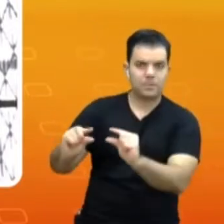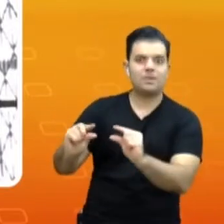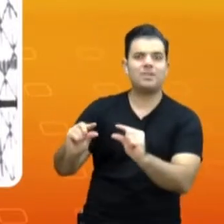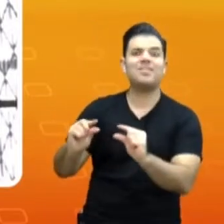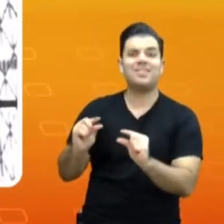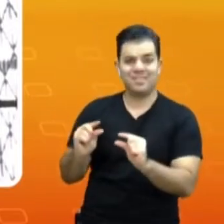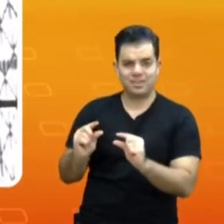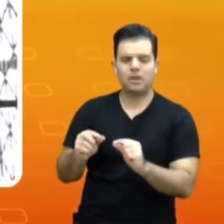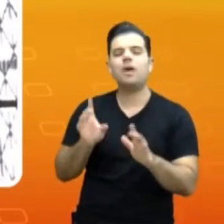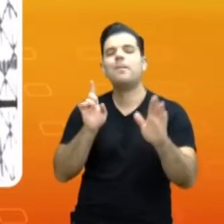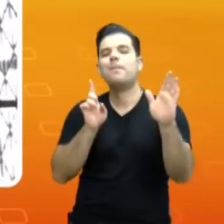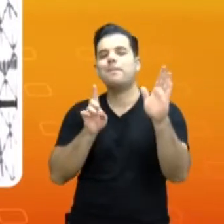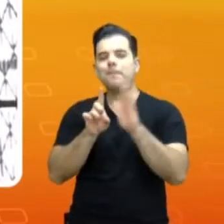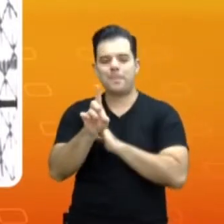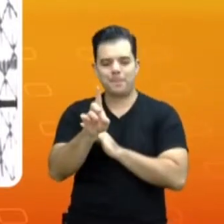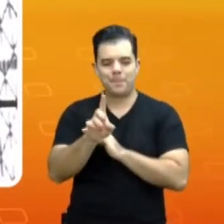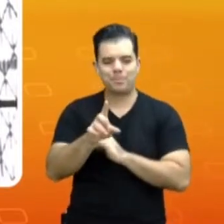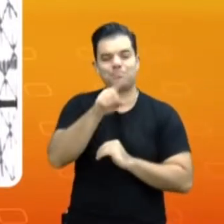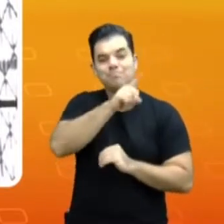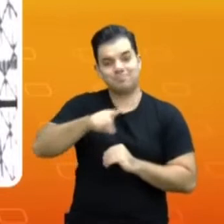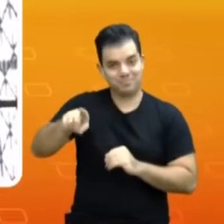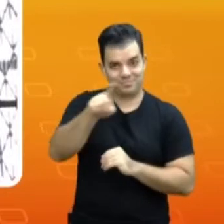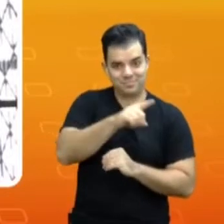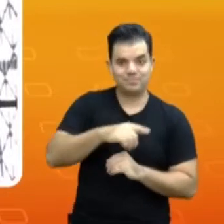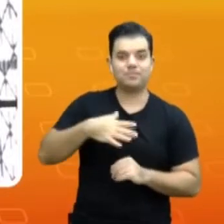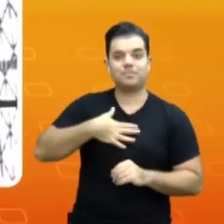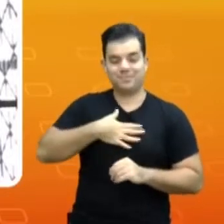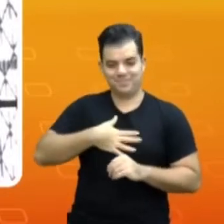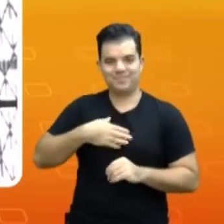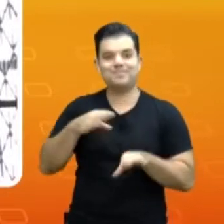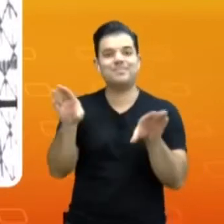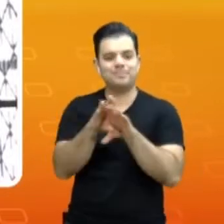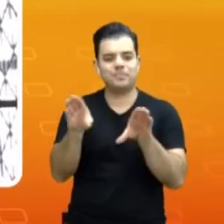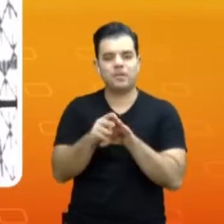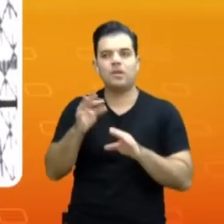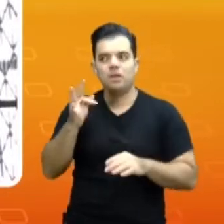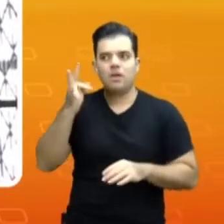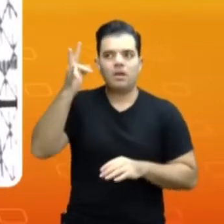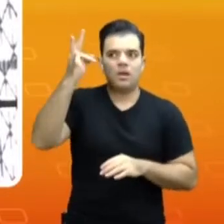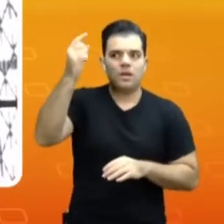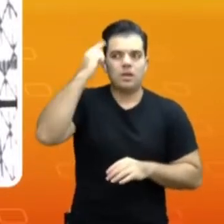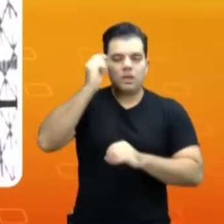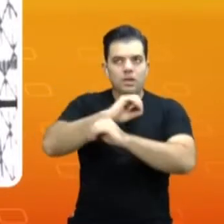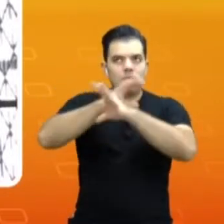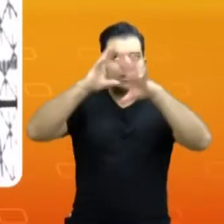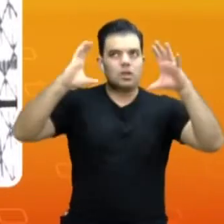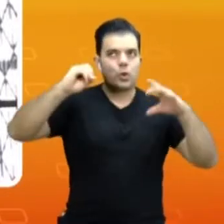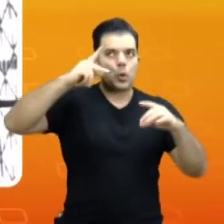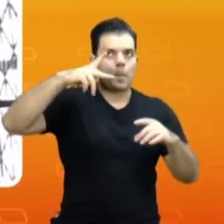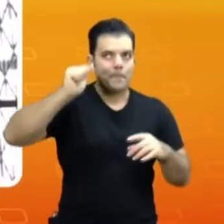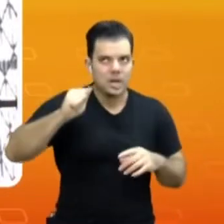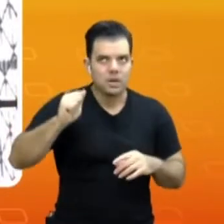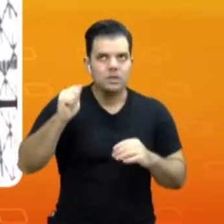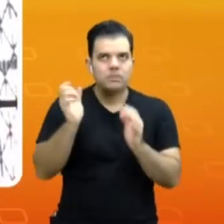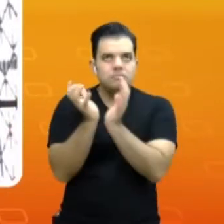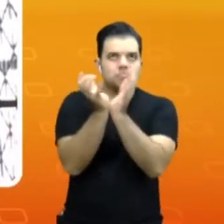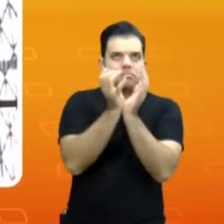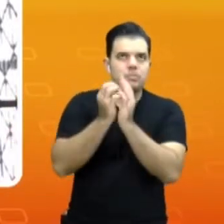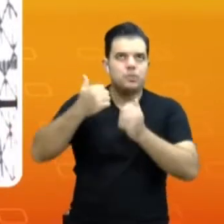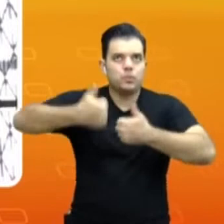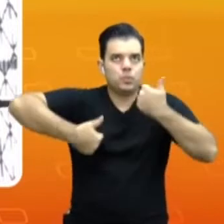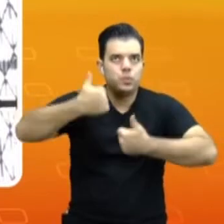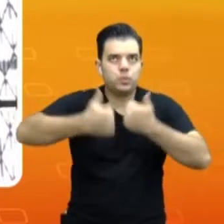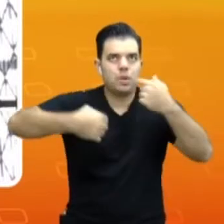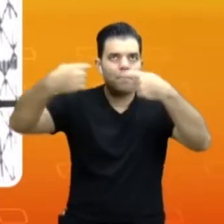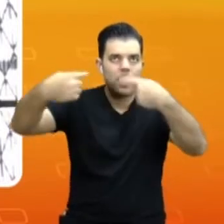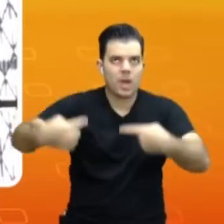Tem uma pergunta interessante, vocês falam, a gente vai falar sobre futuro daqui a pouco, né? Olhando para a Copa, a Fernanda acho que está pedindo, né? Então, antes de eu